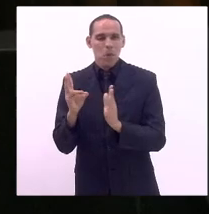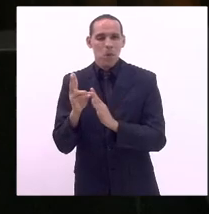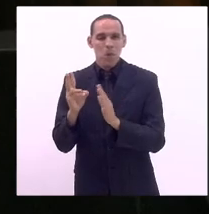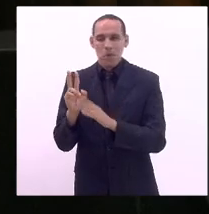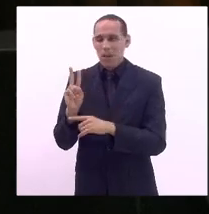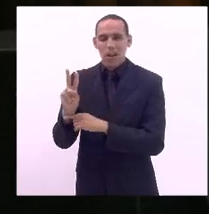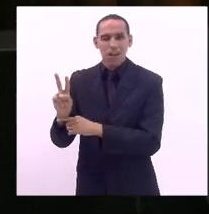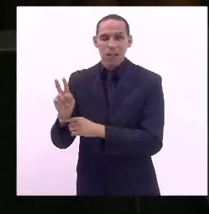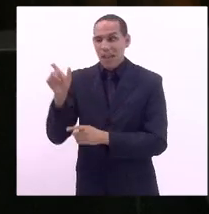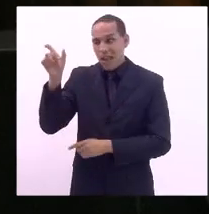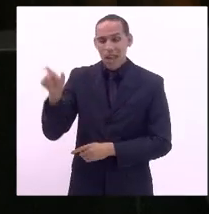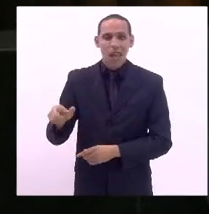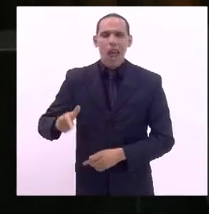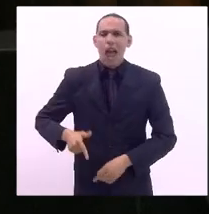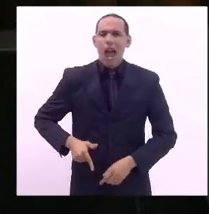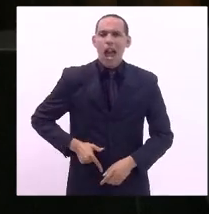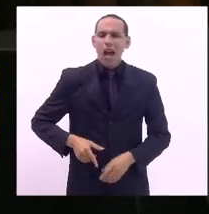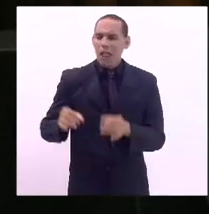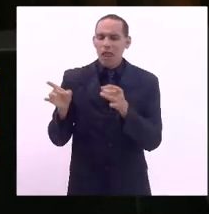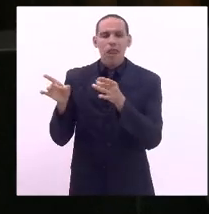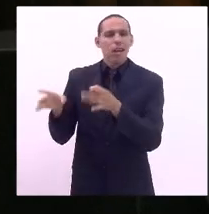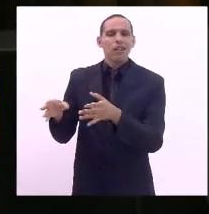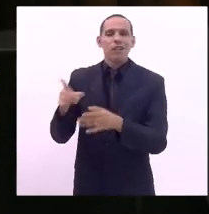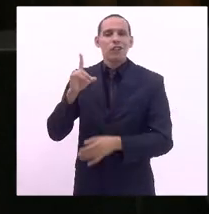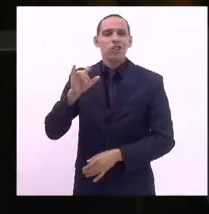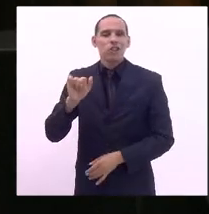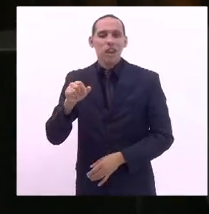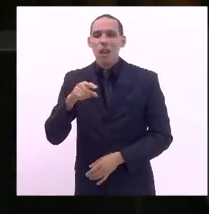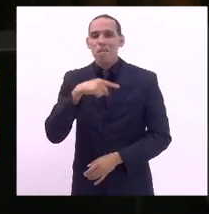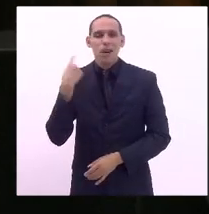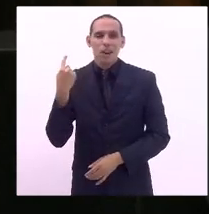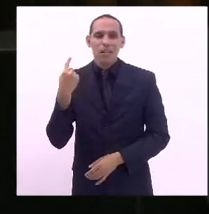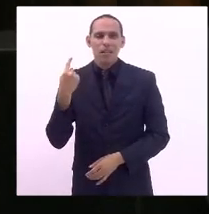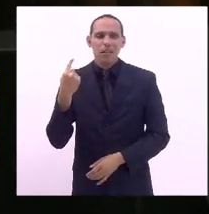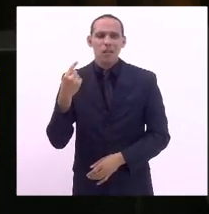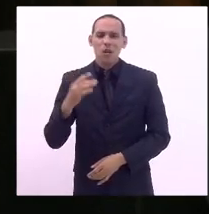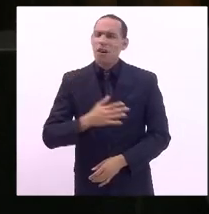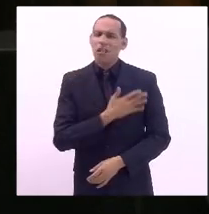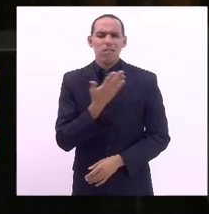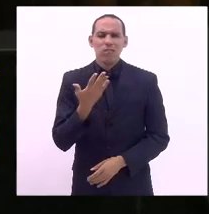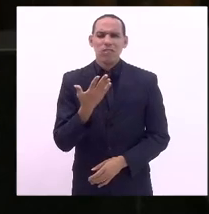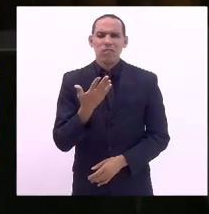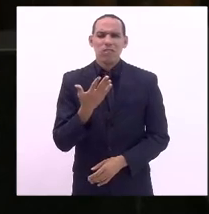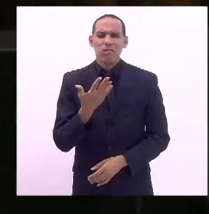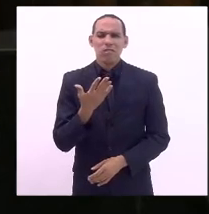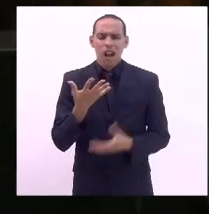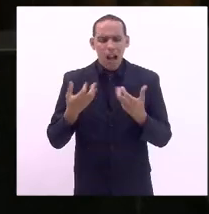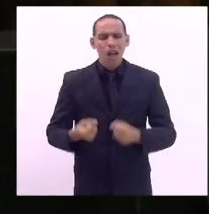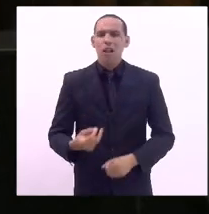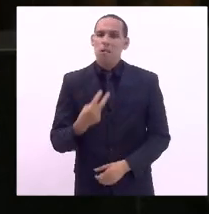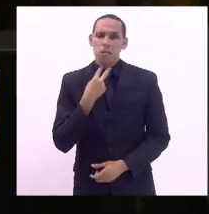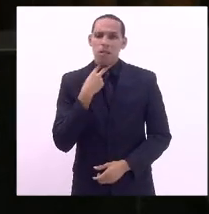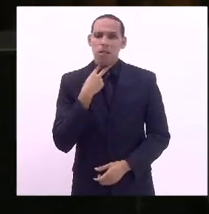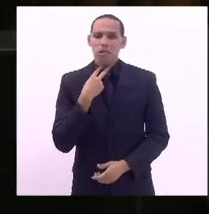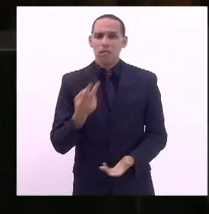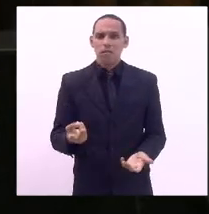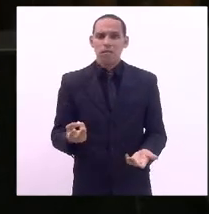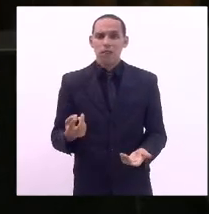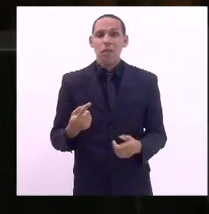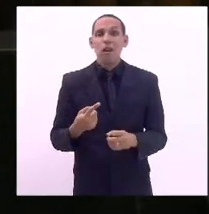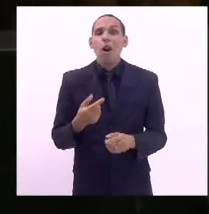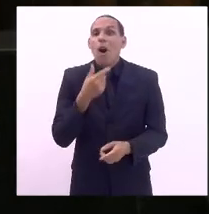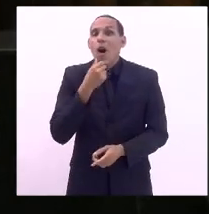sua escolta armada no dia de sua morte. Uma morte bárbara, que ninguém deve aceitar, cometida por